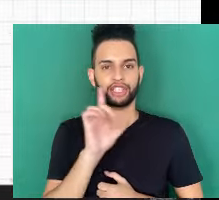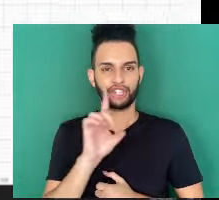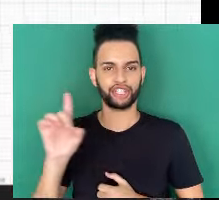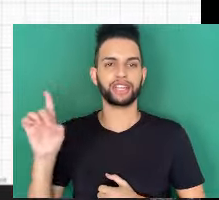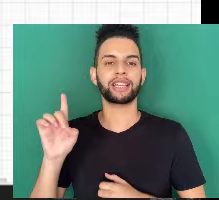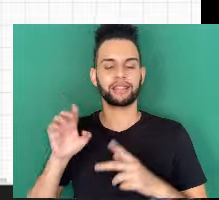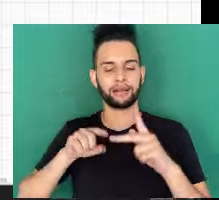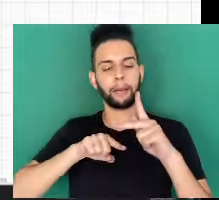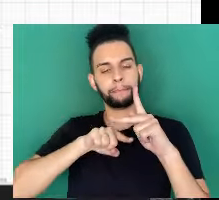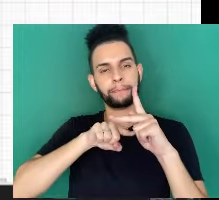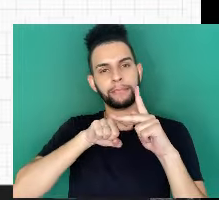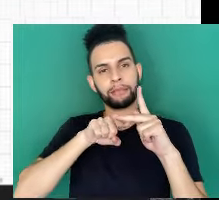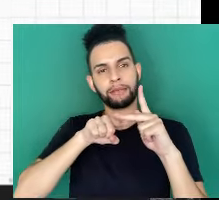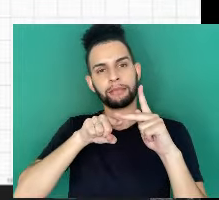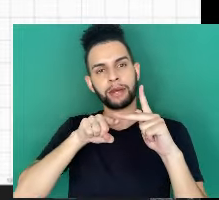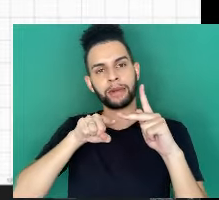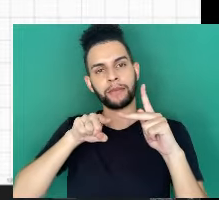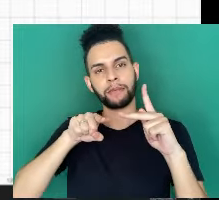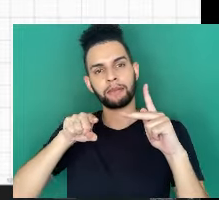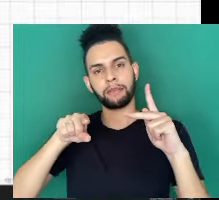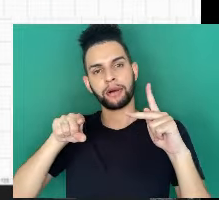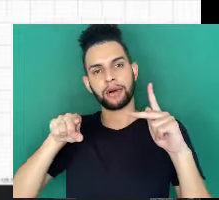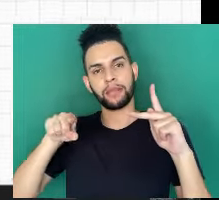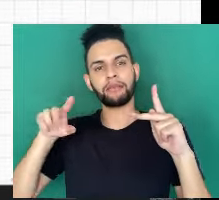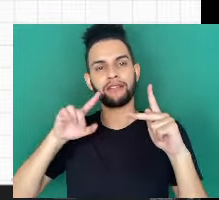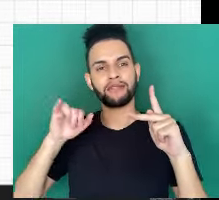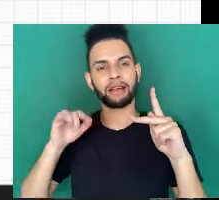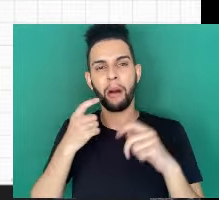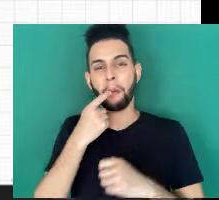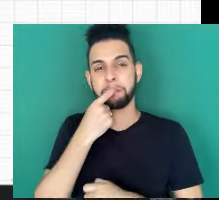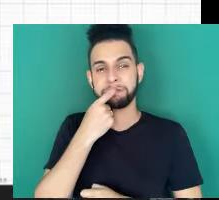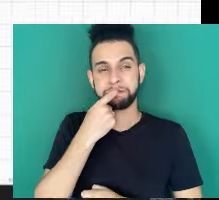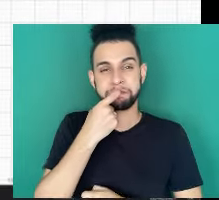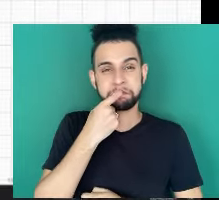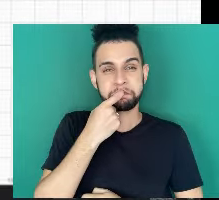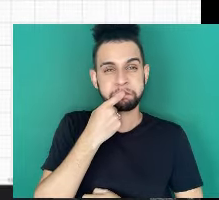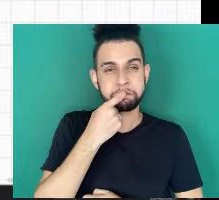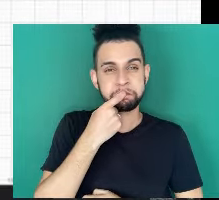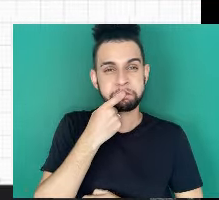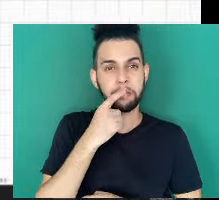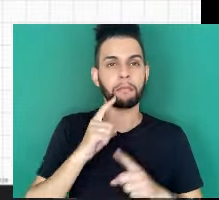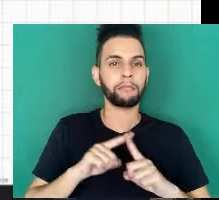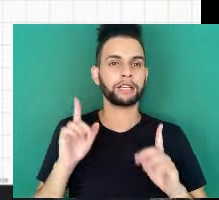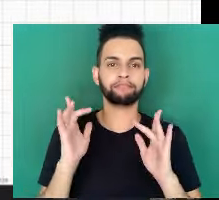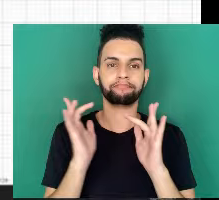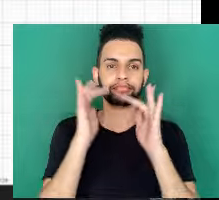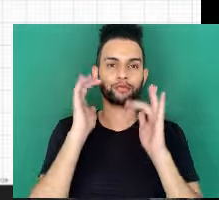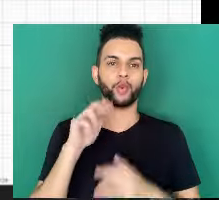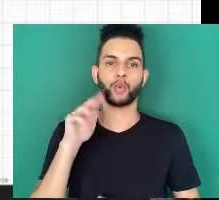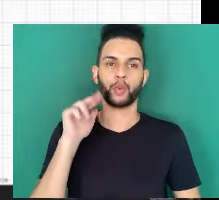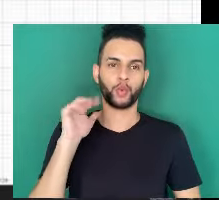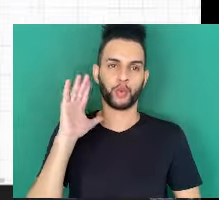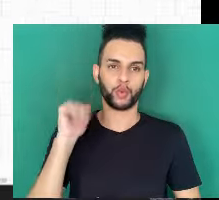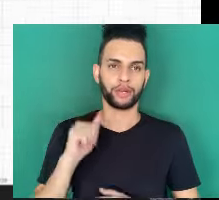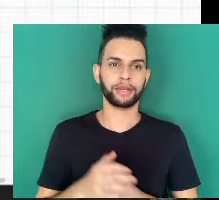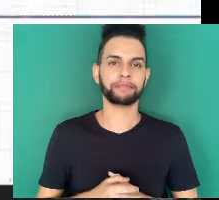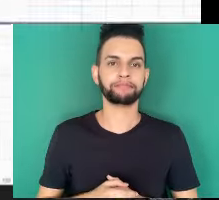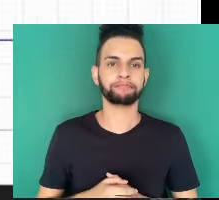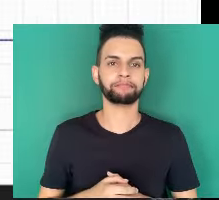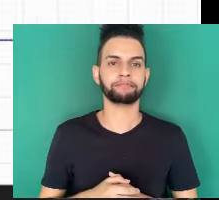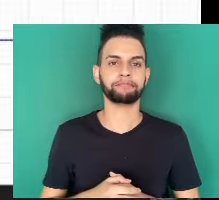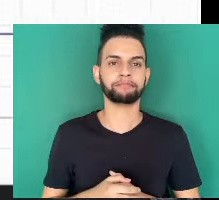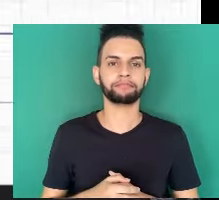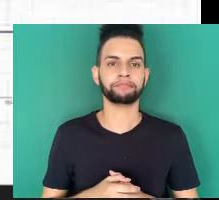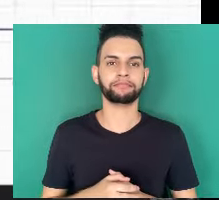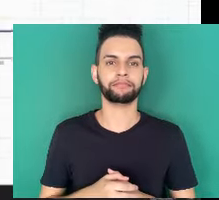andando para a direita, né? Porém, o gráfico nunca encosta na reta. Pois